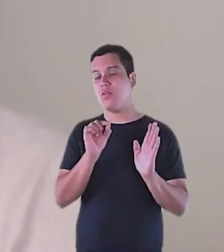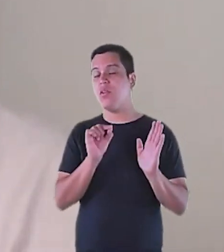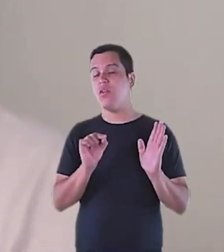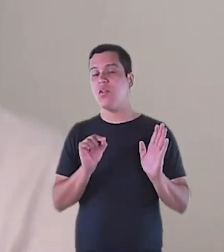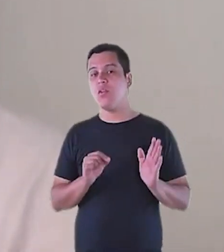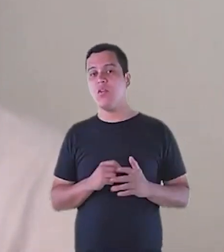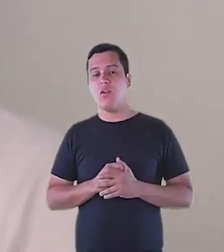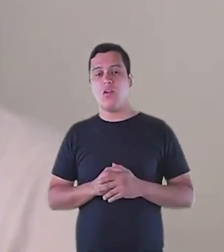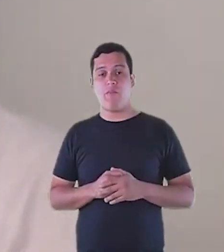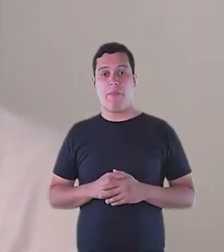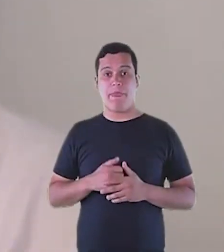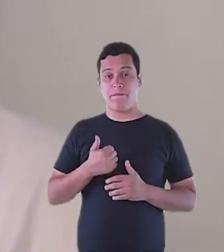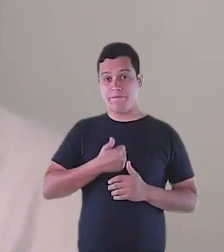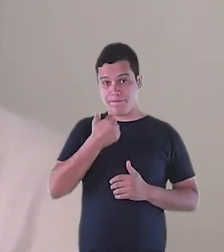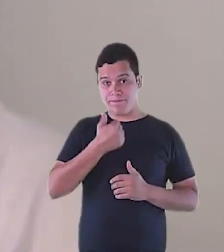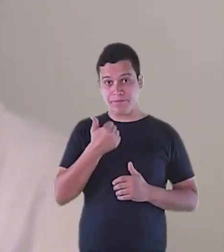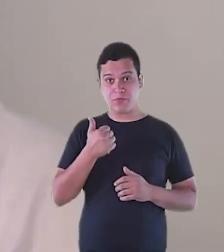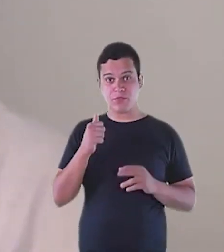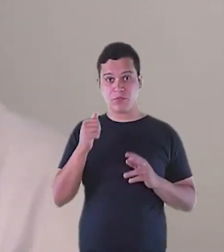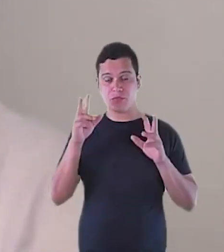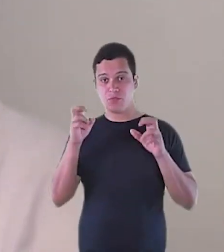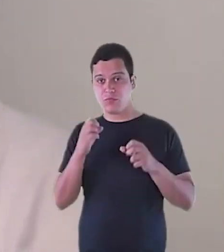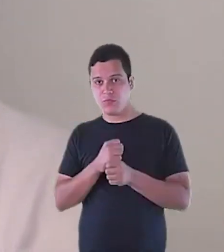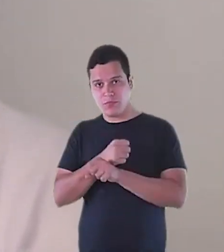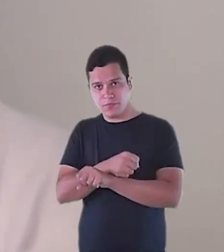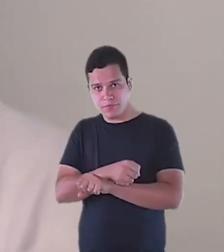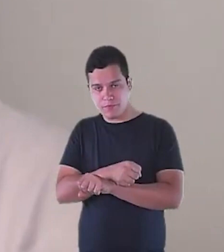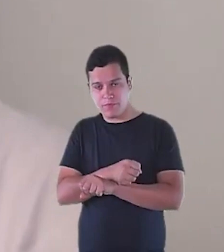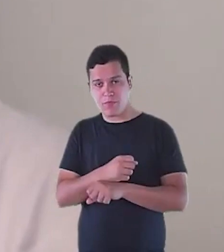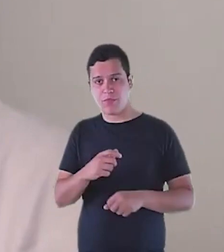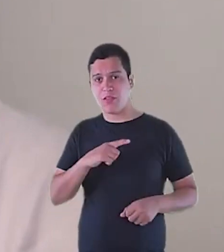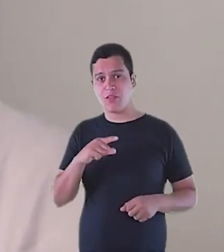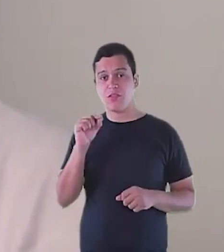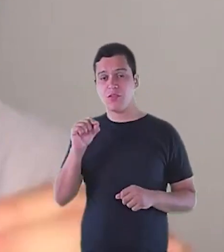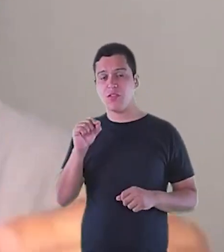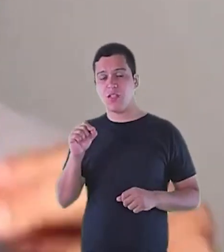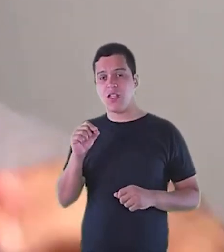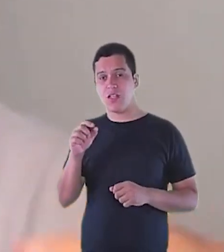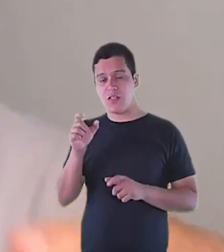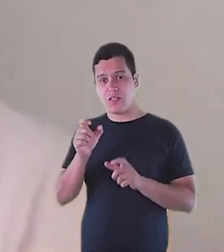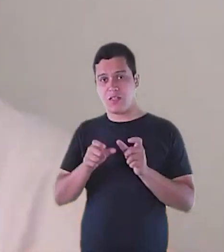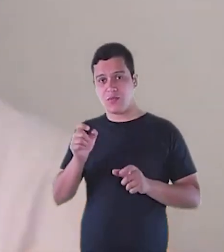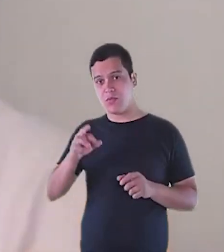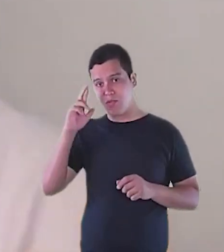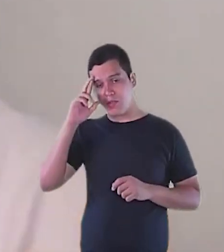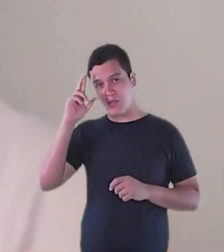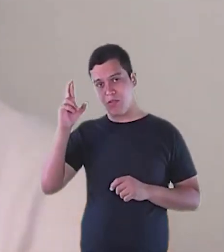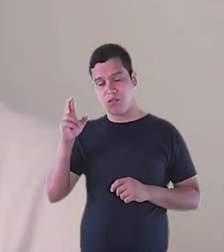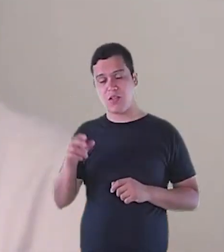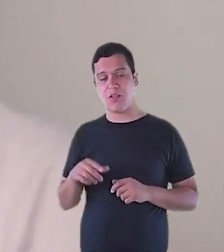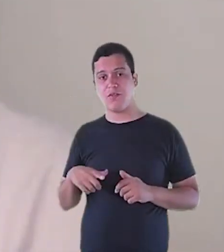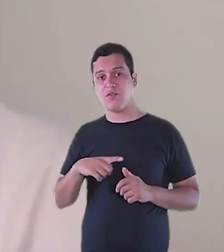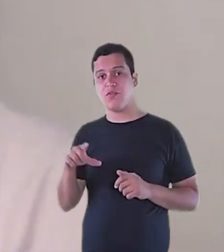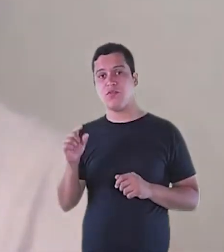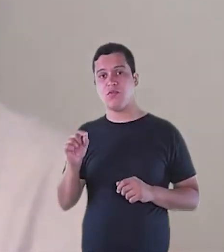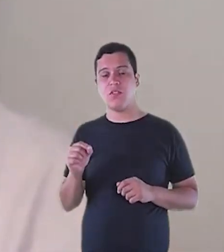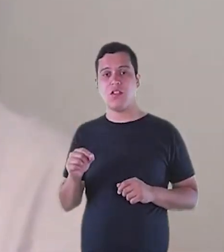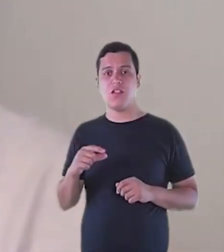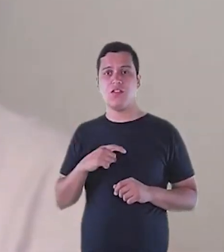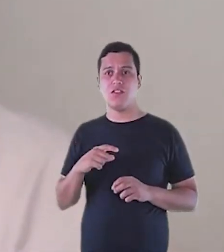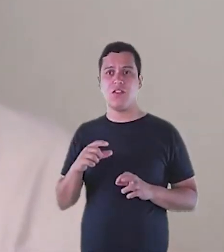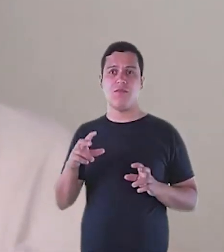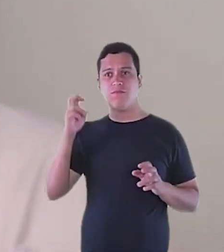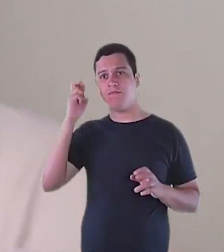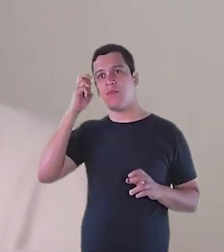o sistema escravista, ele tinha o sistema escravista brasileiro, eu diria que ele era muito